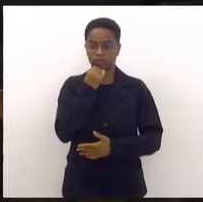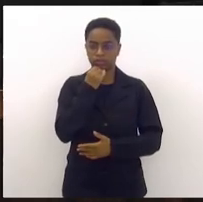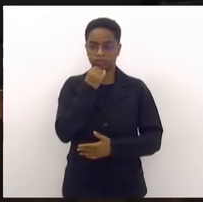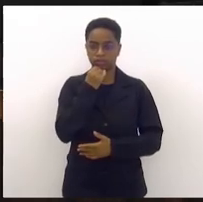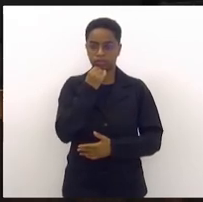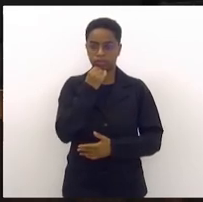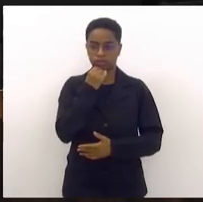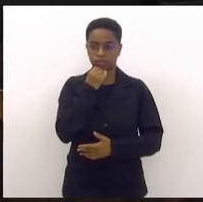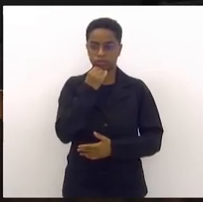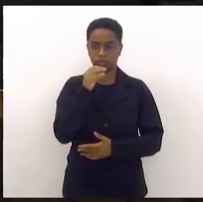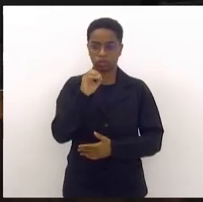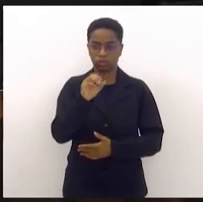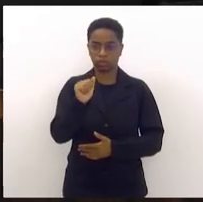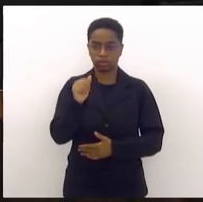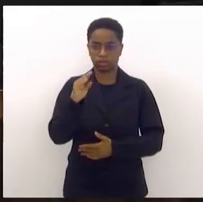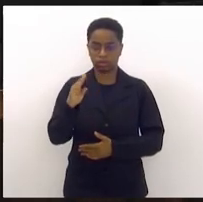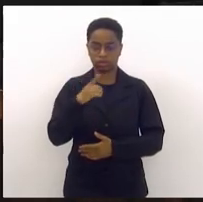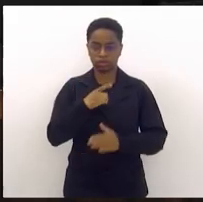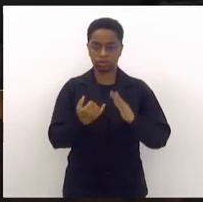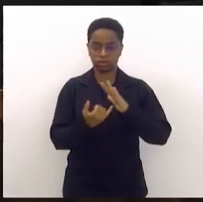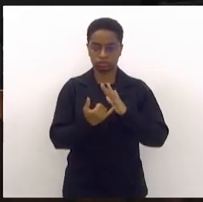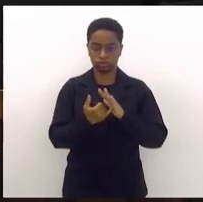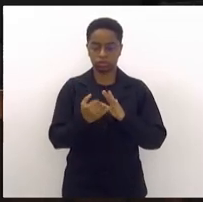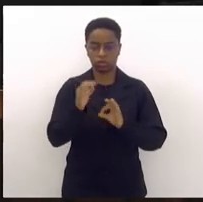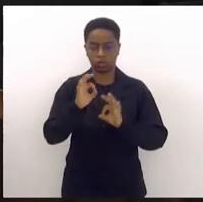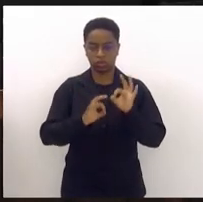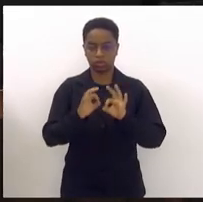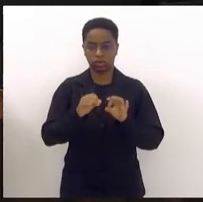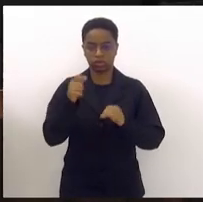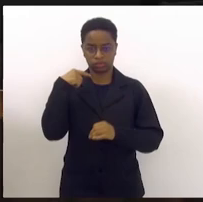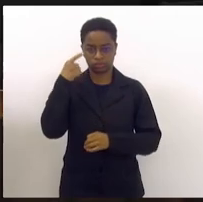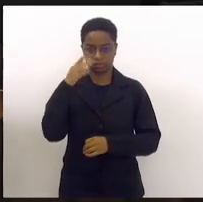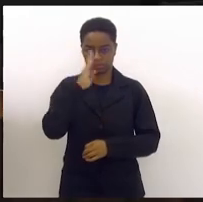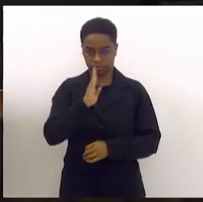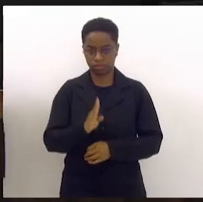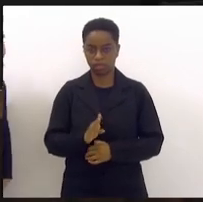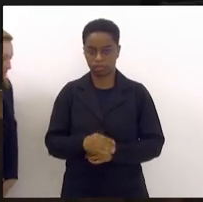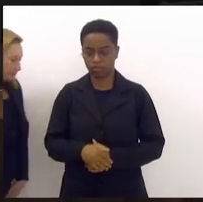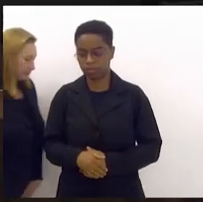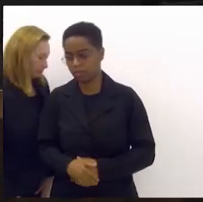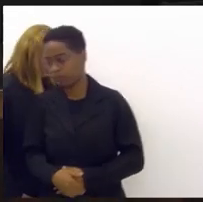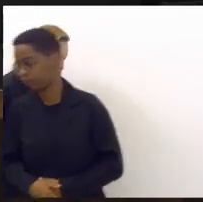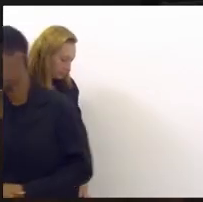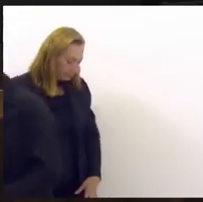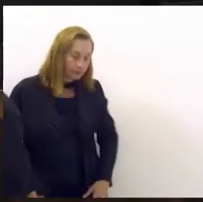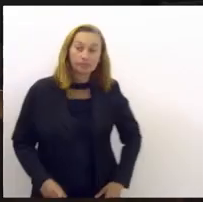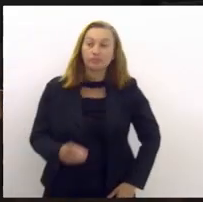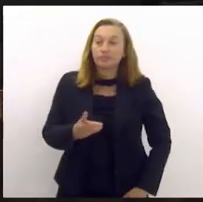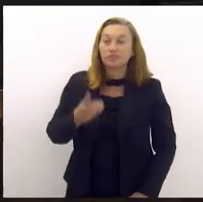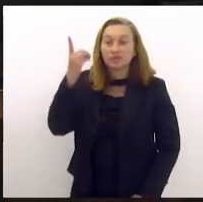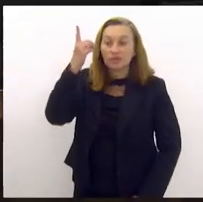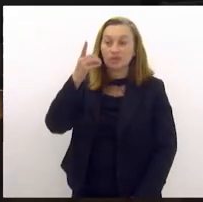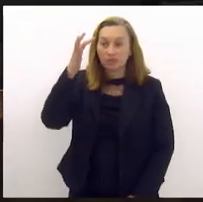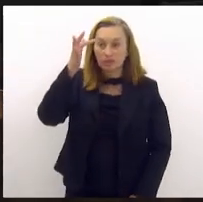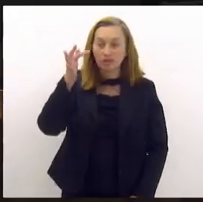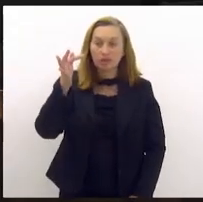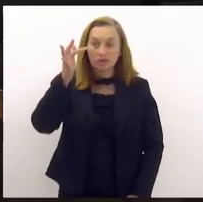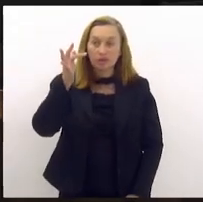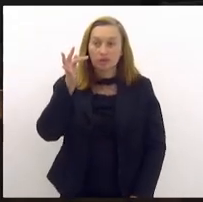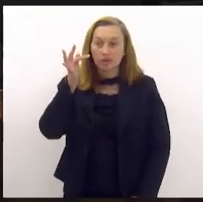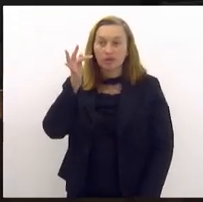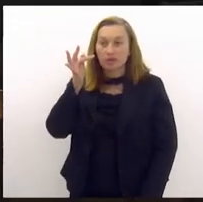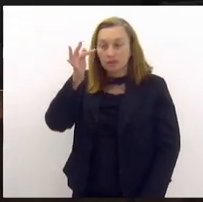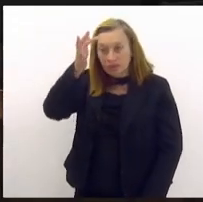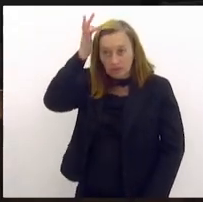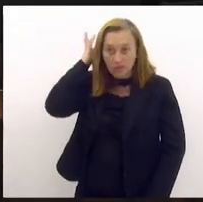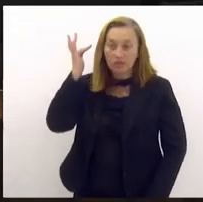na OAB, o Instituto da Ordem dos Advogados do Brasil, o deputado Fred conceder o diploma Ulisses Guimarães